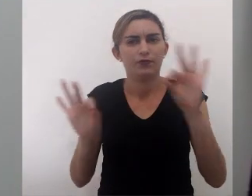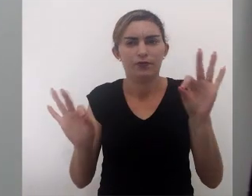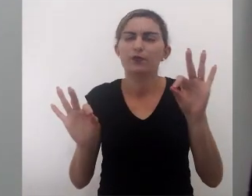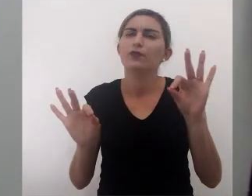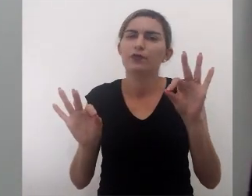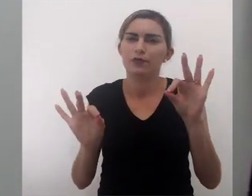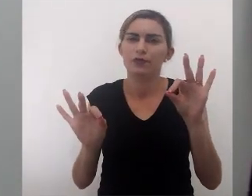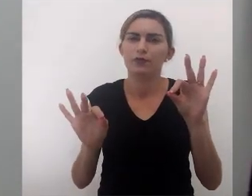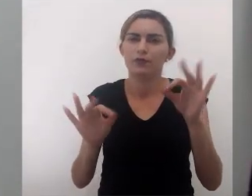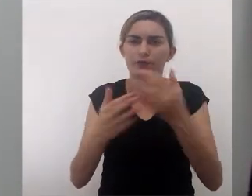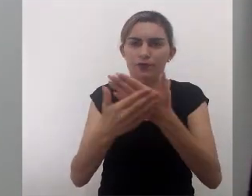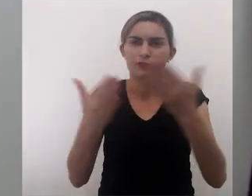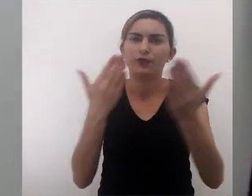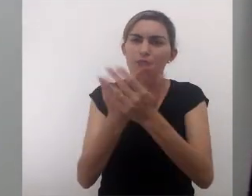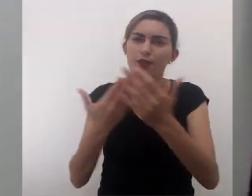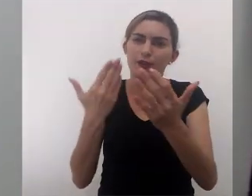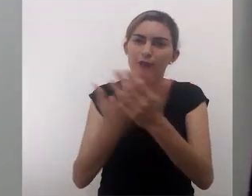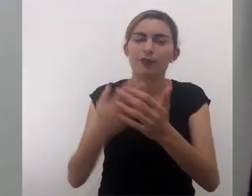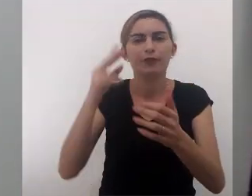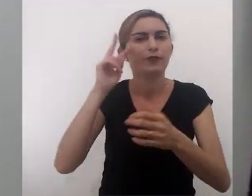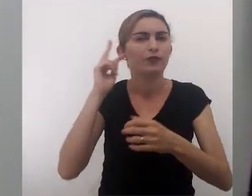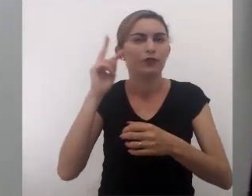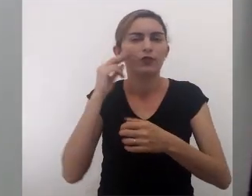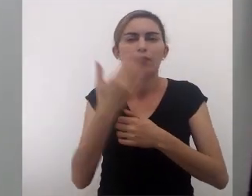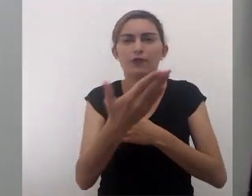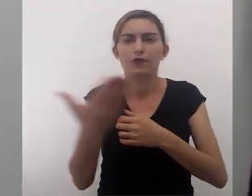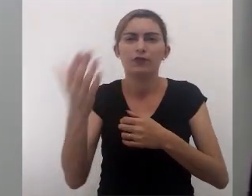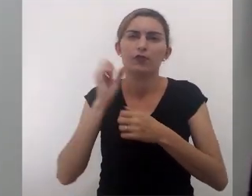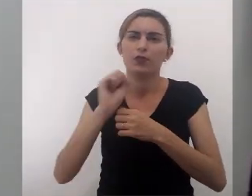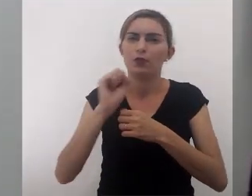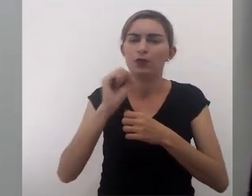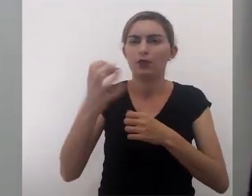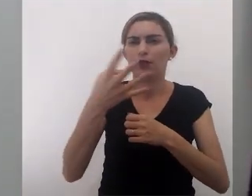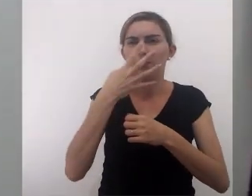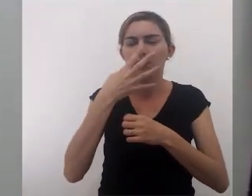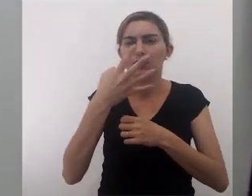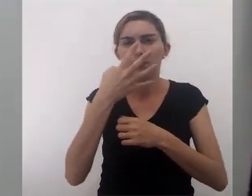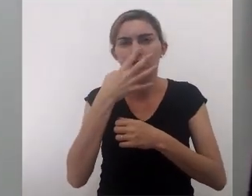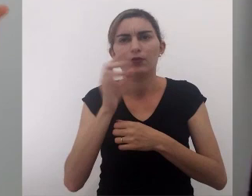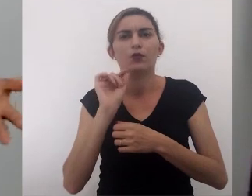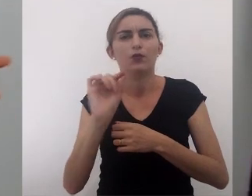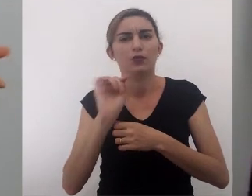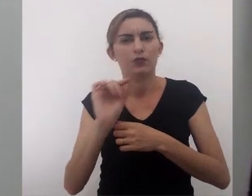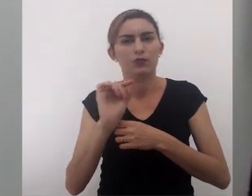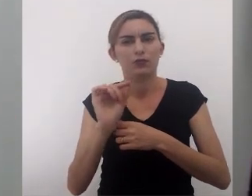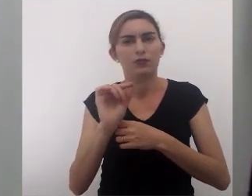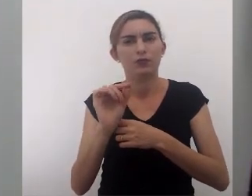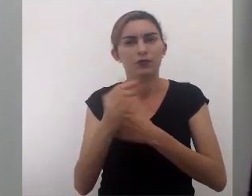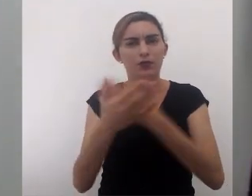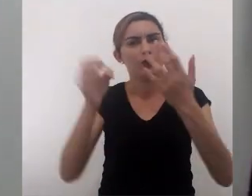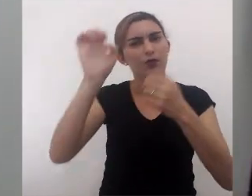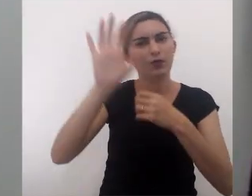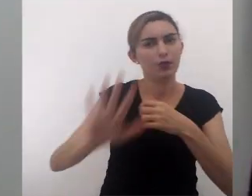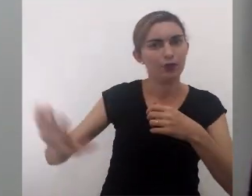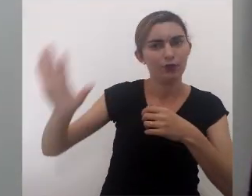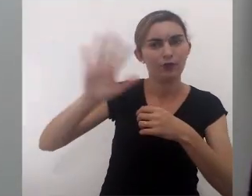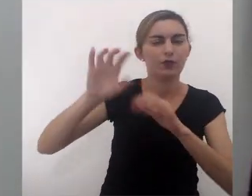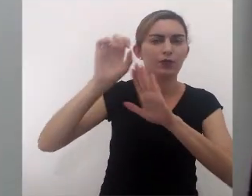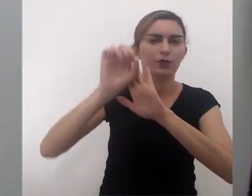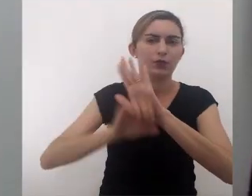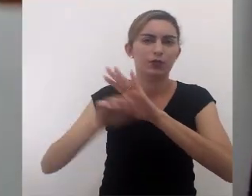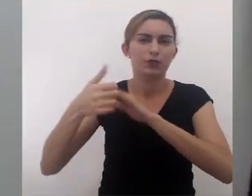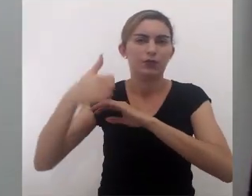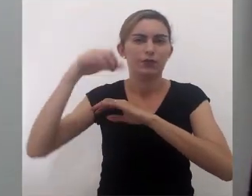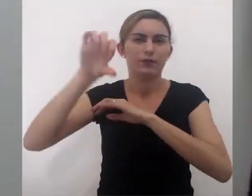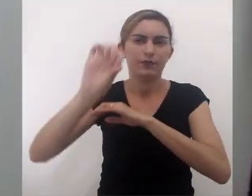extraordinária, maravilhosa aula de história, que vocês puderam observar foi o seguinte: a Europa do